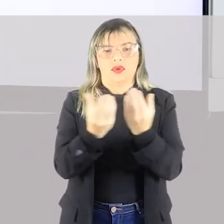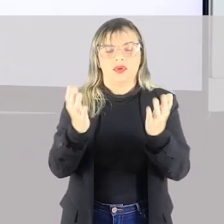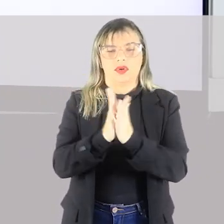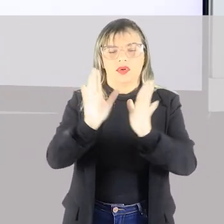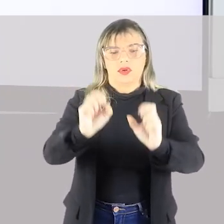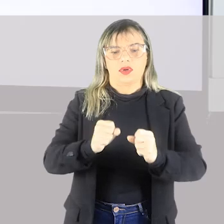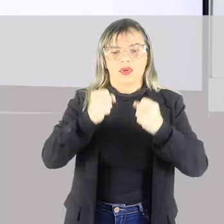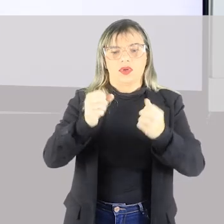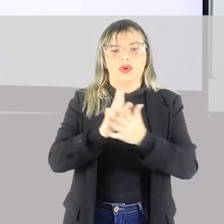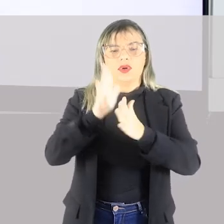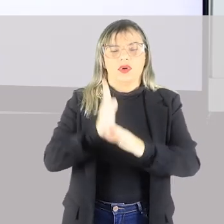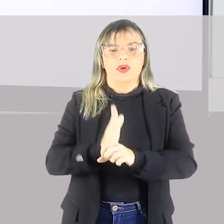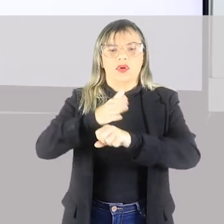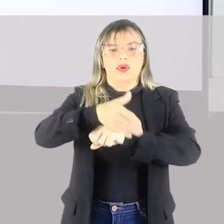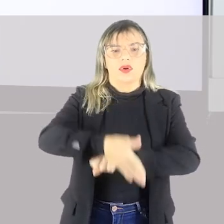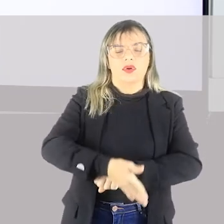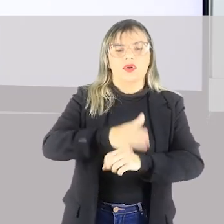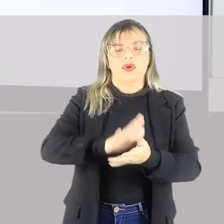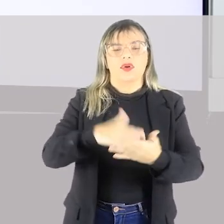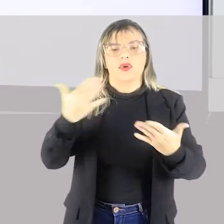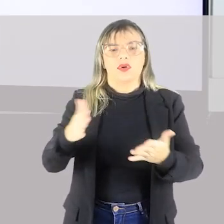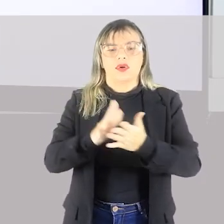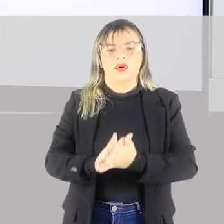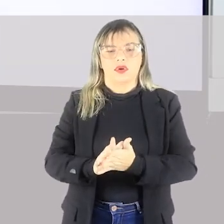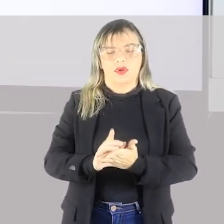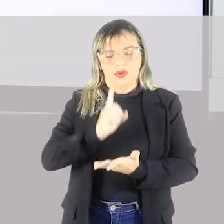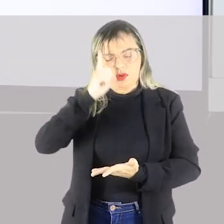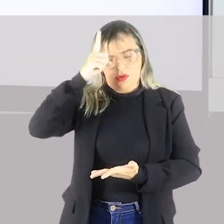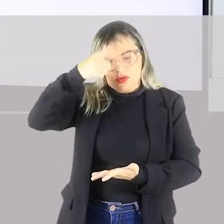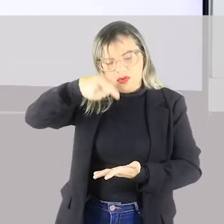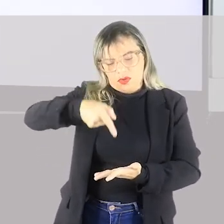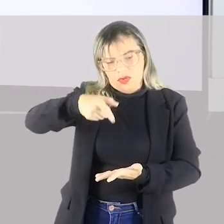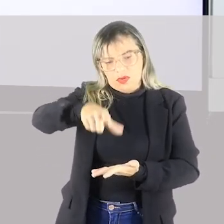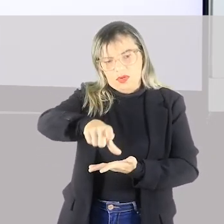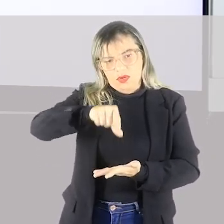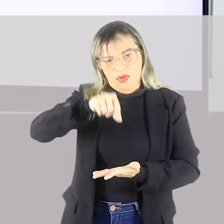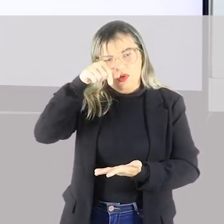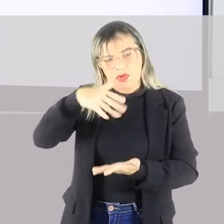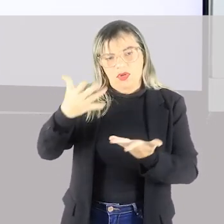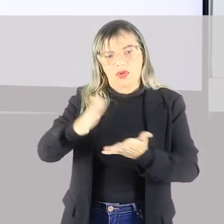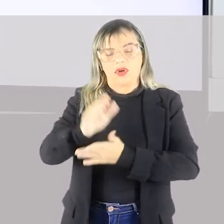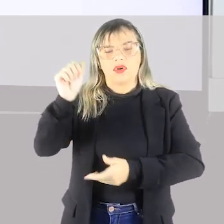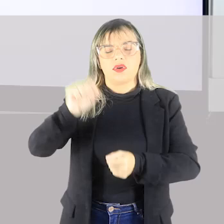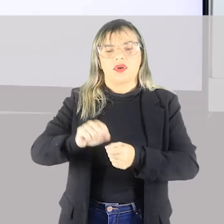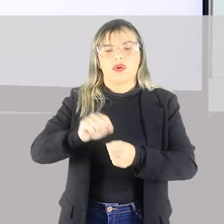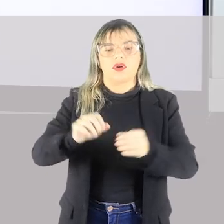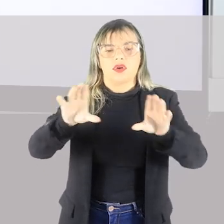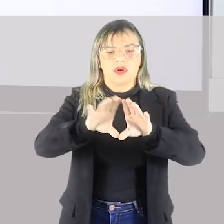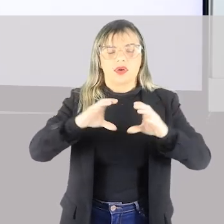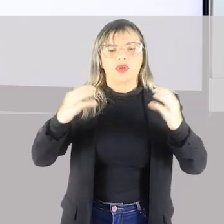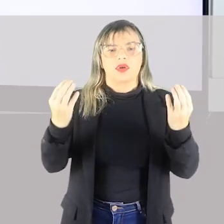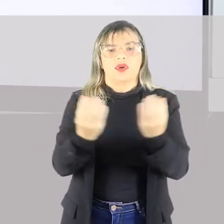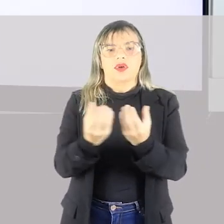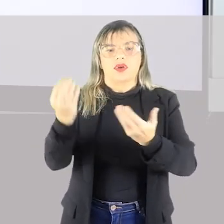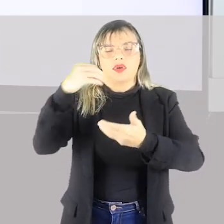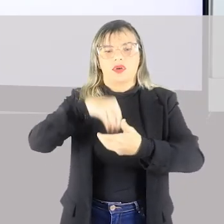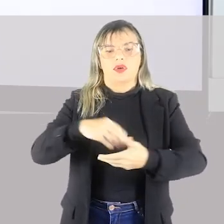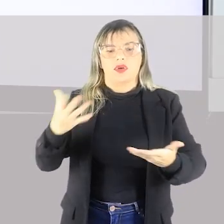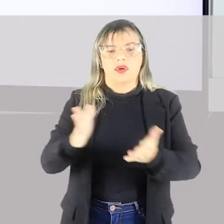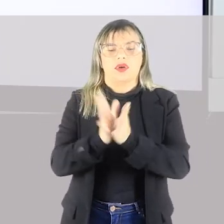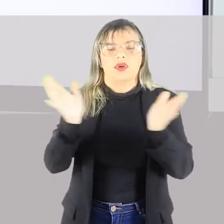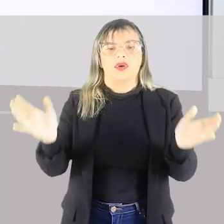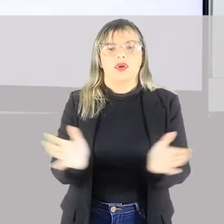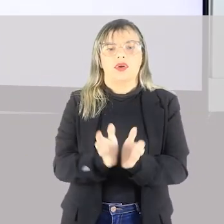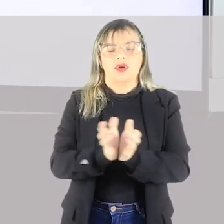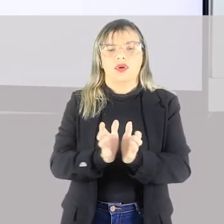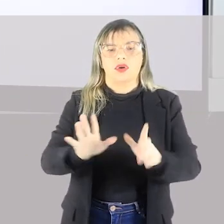possam participar das decisões daquilo que vai ser feito naquela comunidade. Tanto da